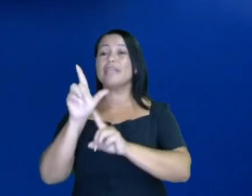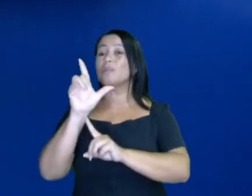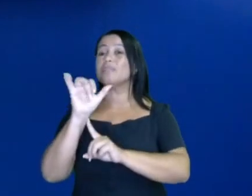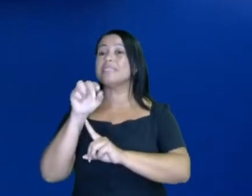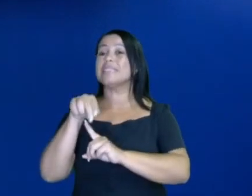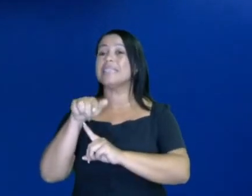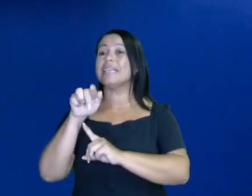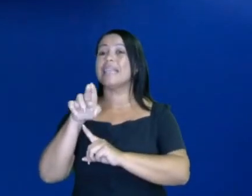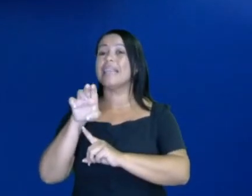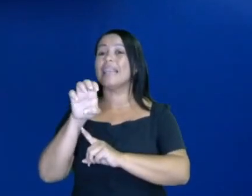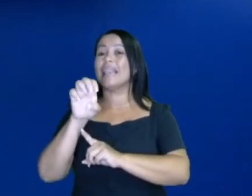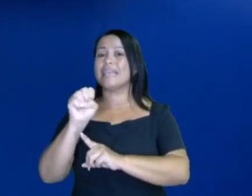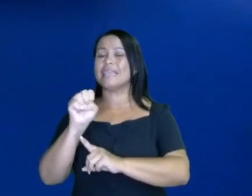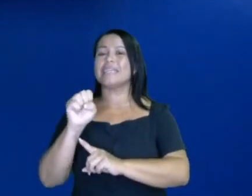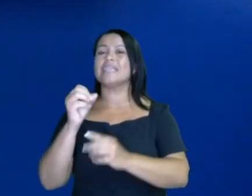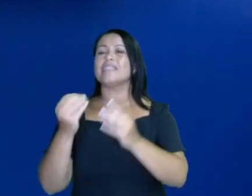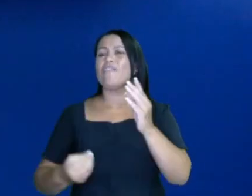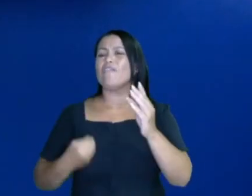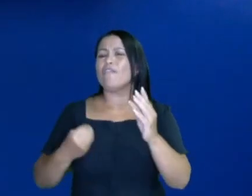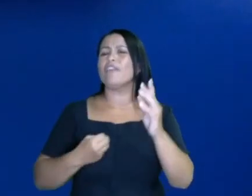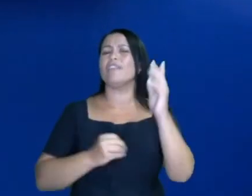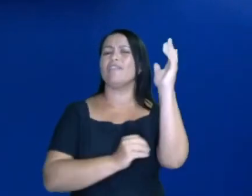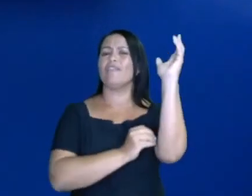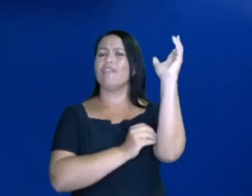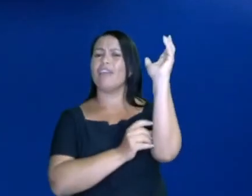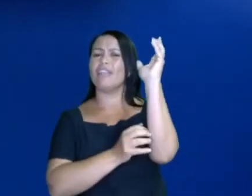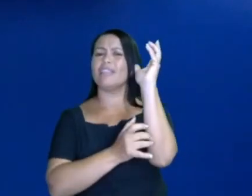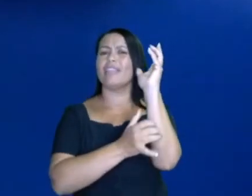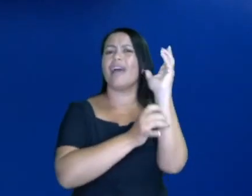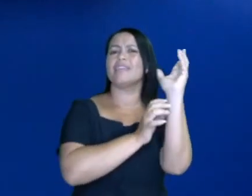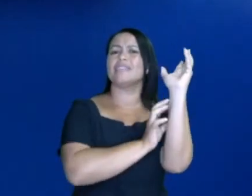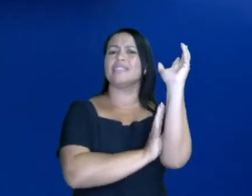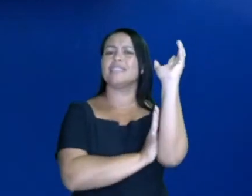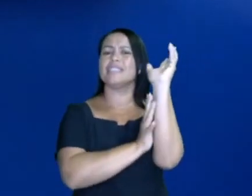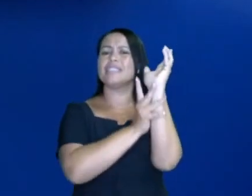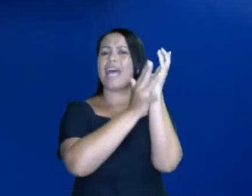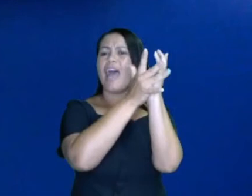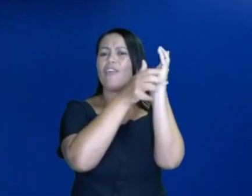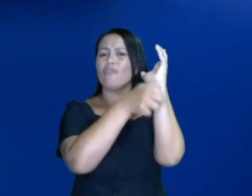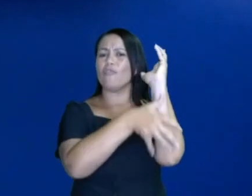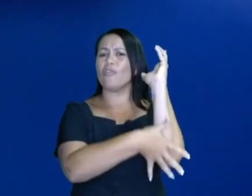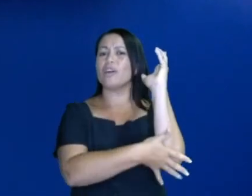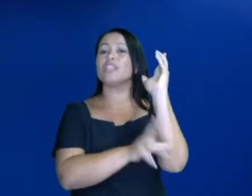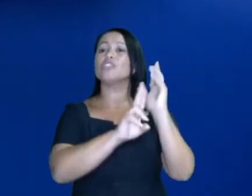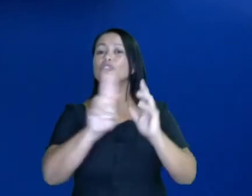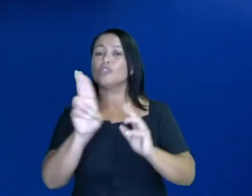Eles vivem em uma relação harmônica chamada de